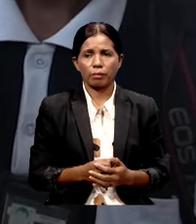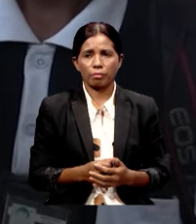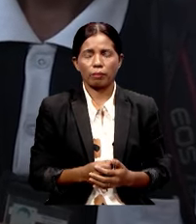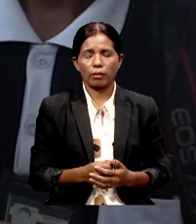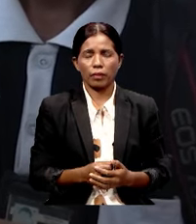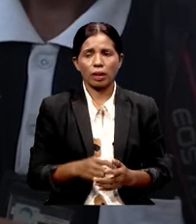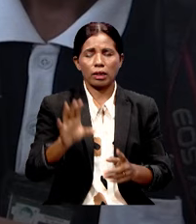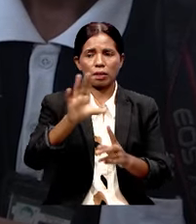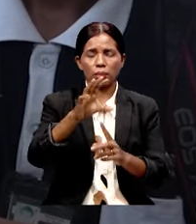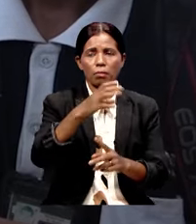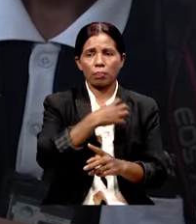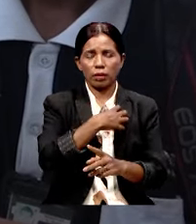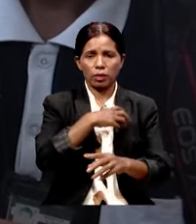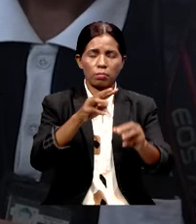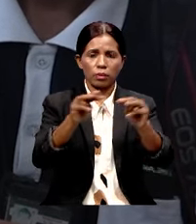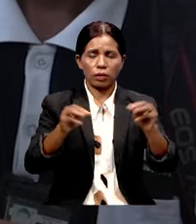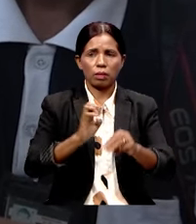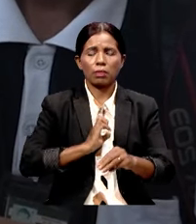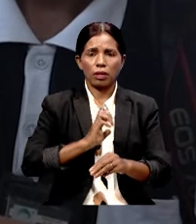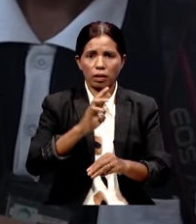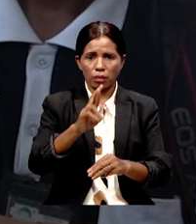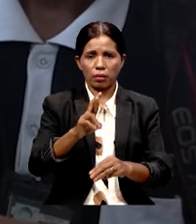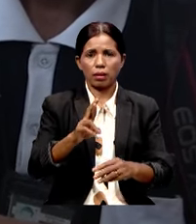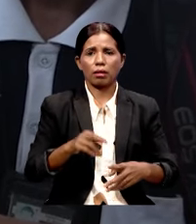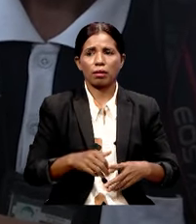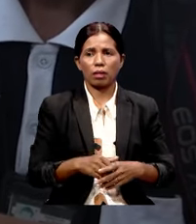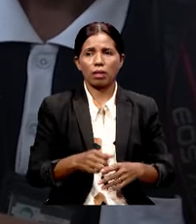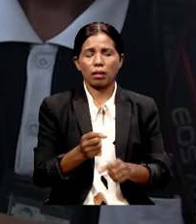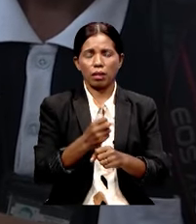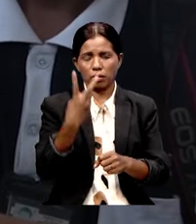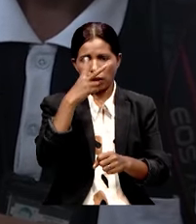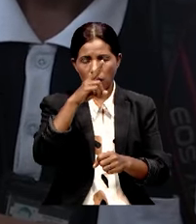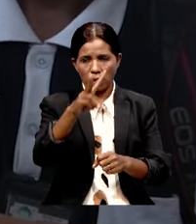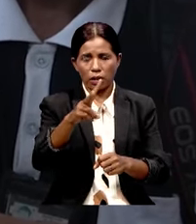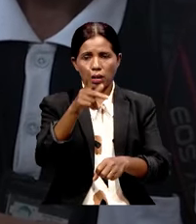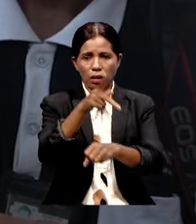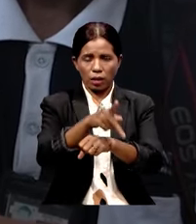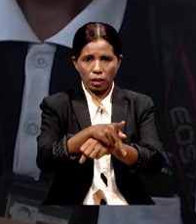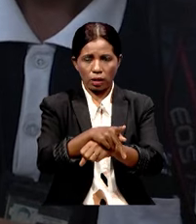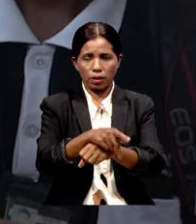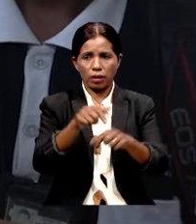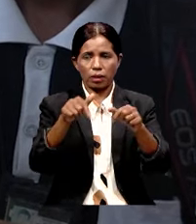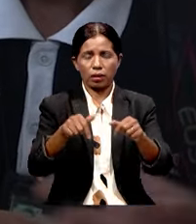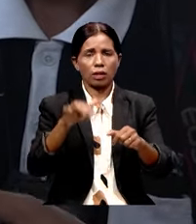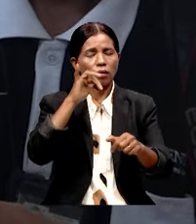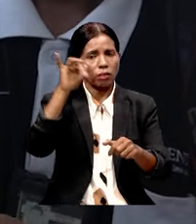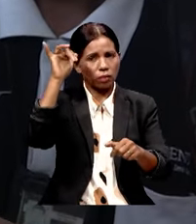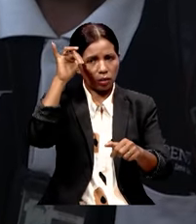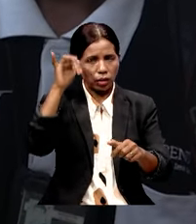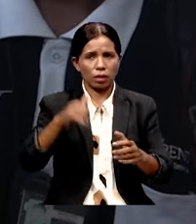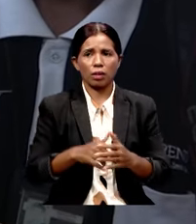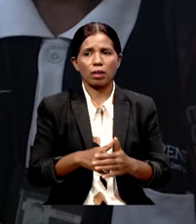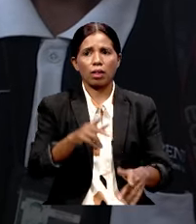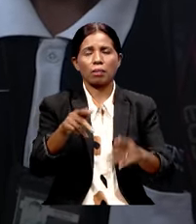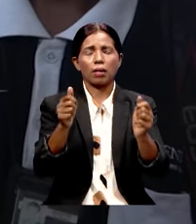comando polícia município Hermera halo operação calane e orsei mana